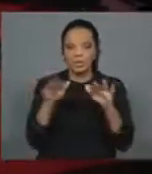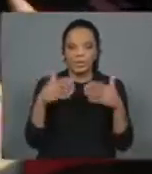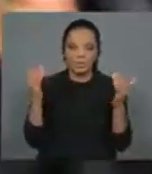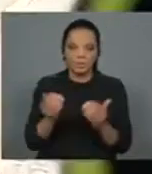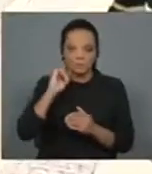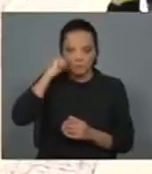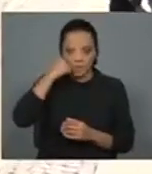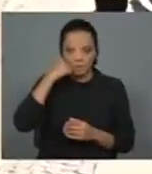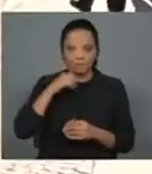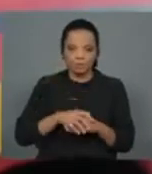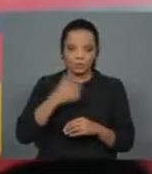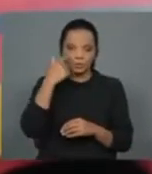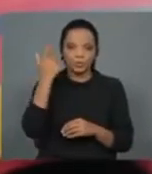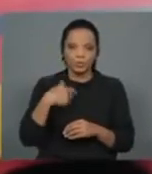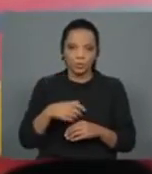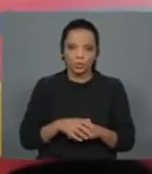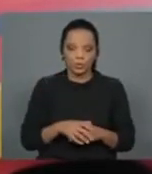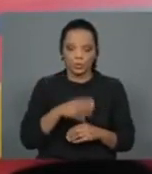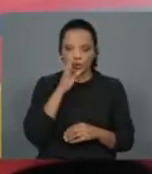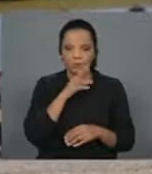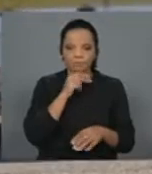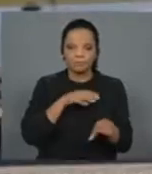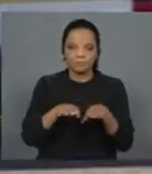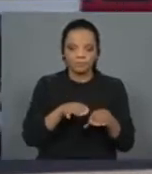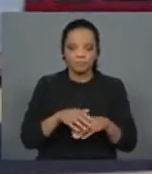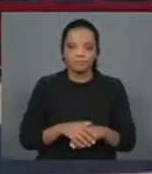danos físicos de uma pessoa na ocorrência de um sismo. E